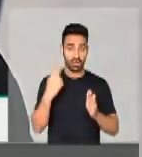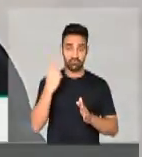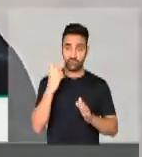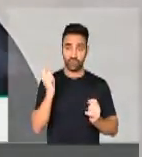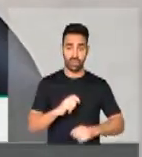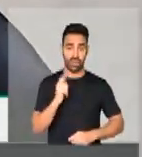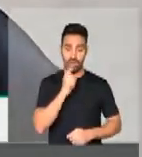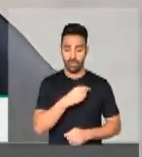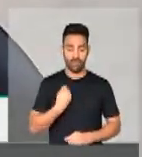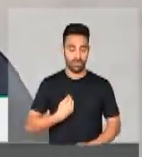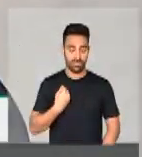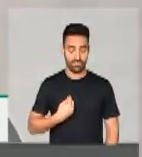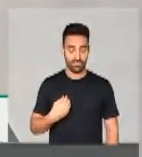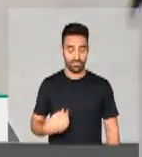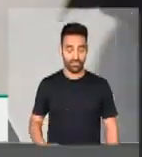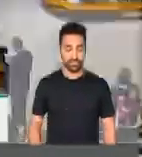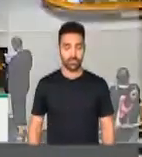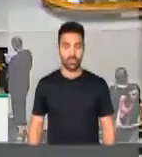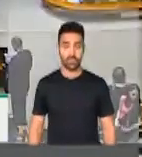Um abraço a todos.